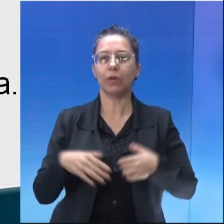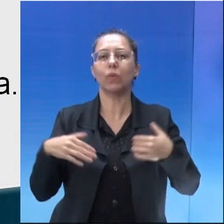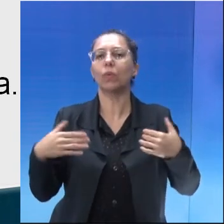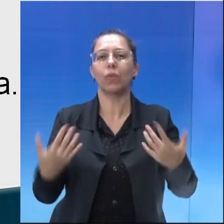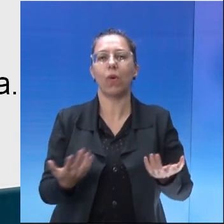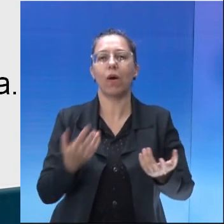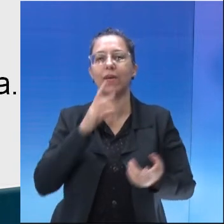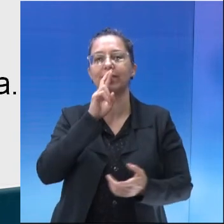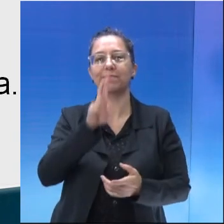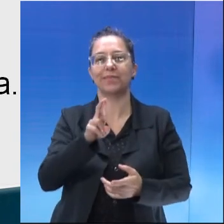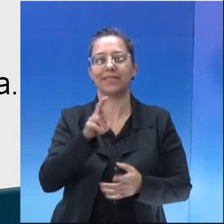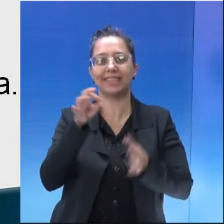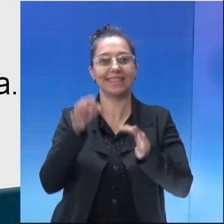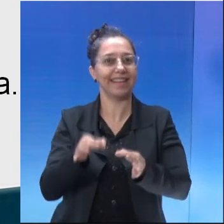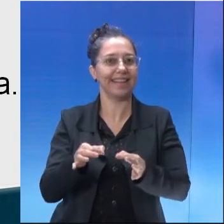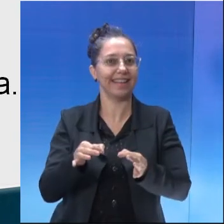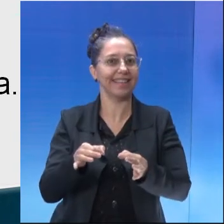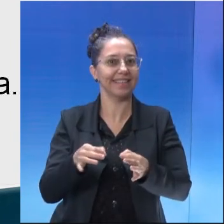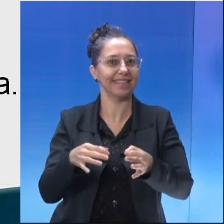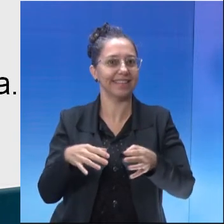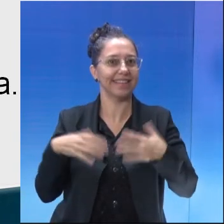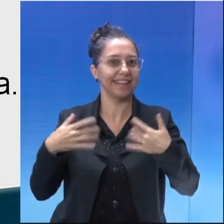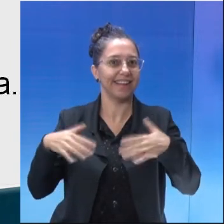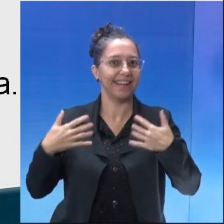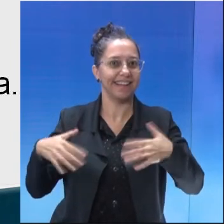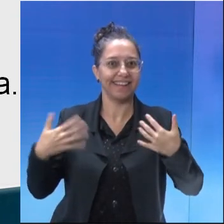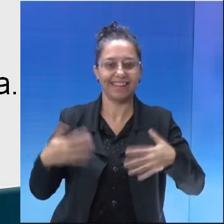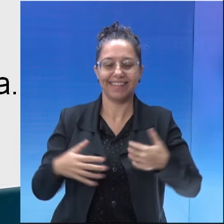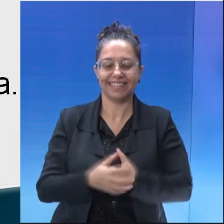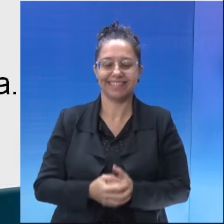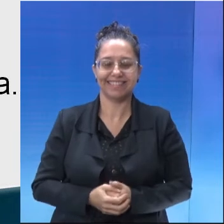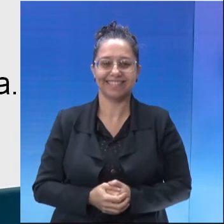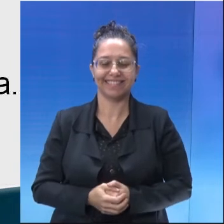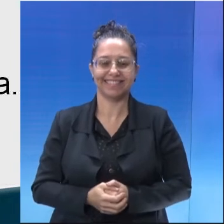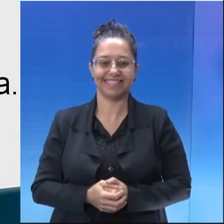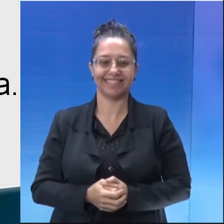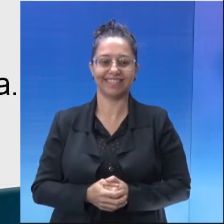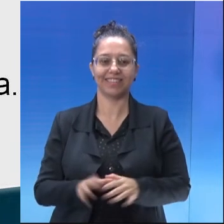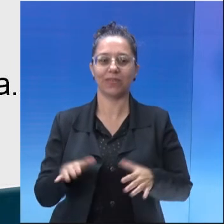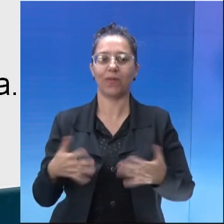vamos soar as cornetas. Qual é a resposta certa?